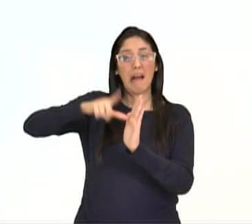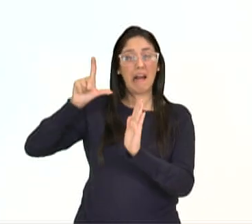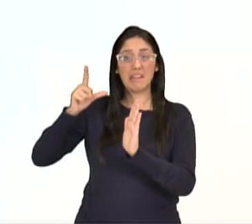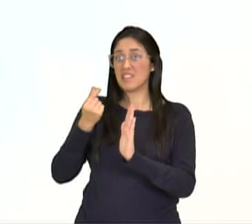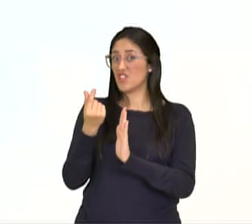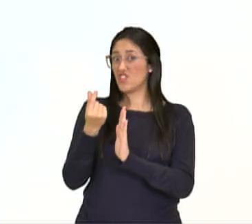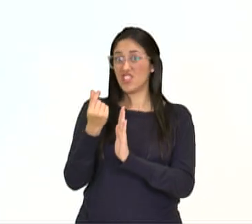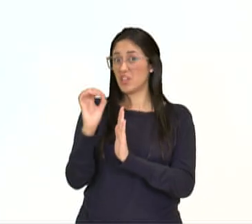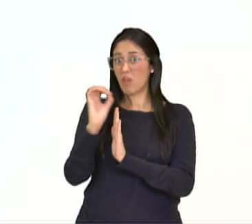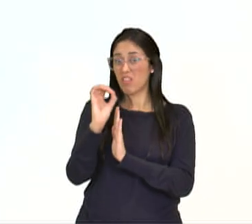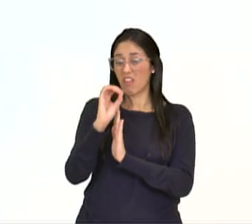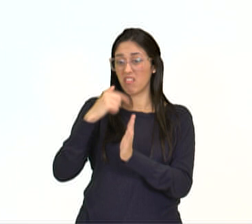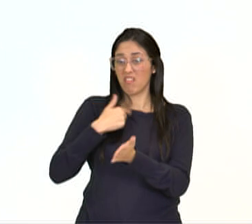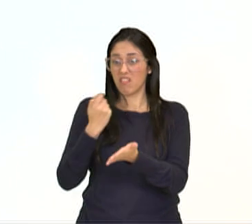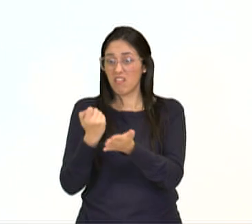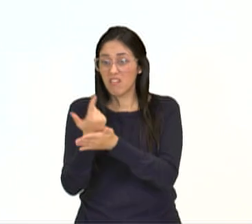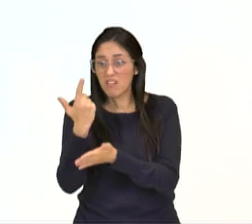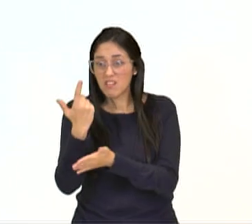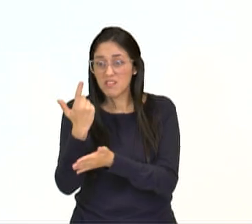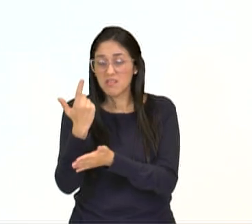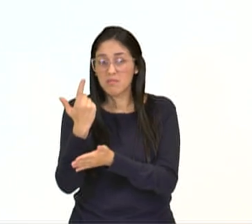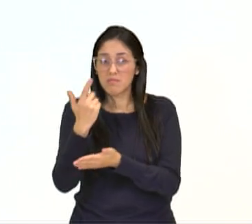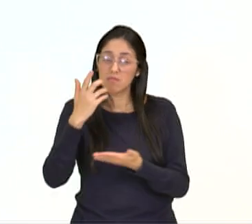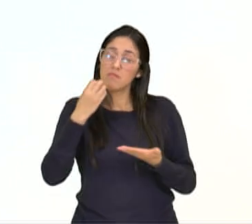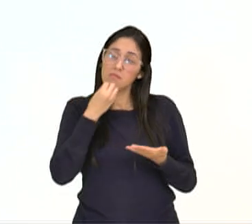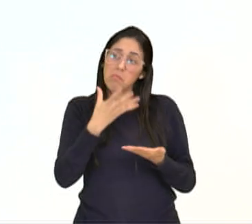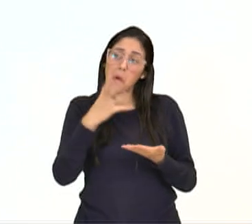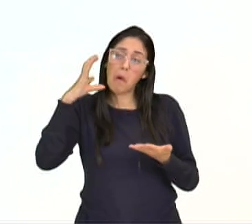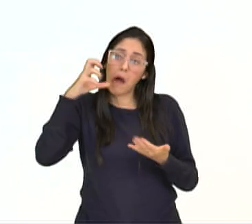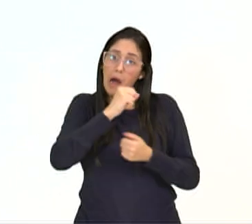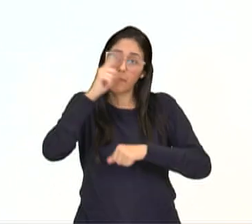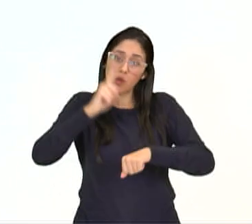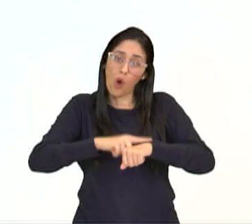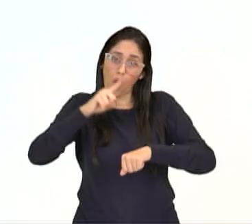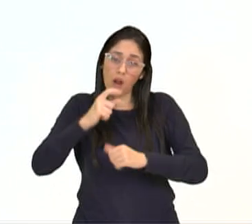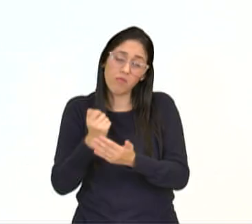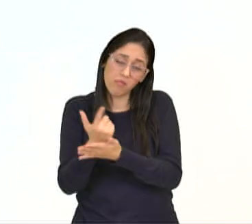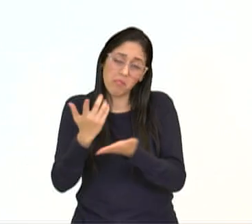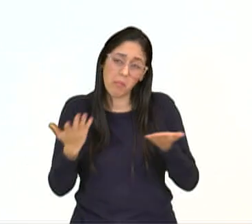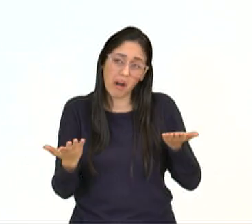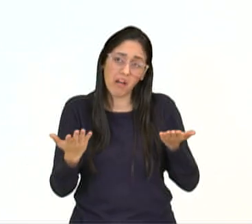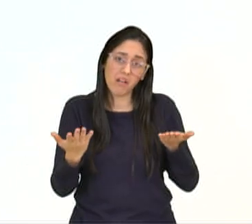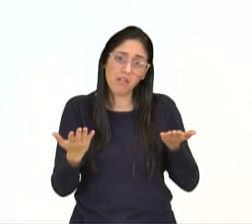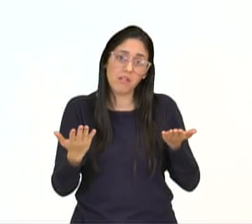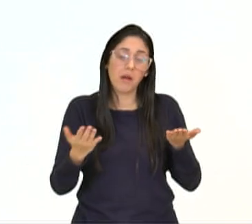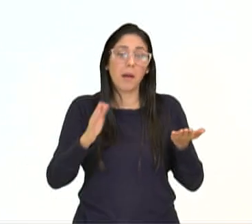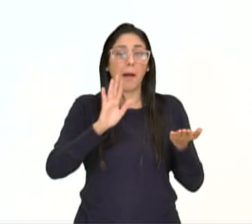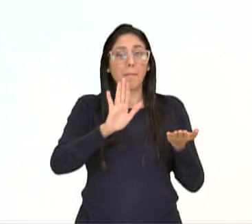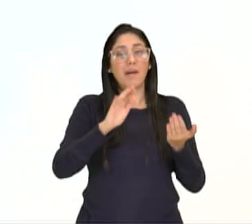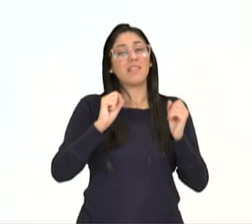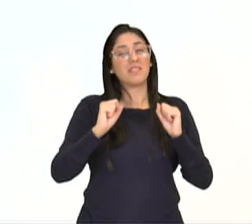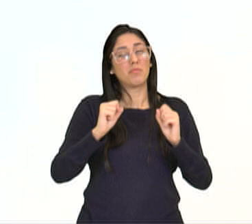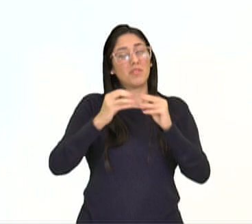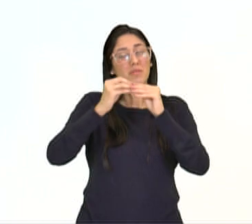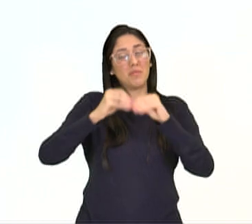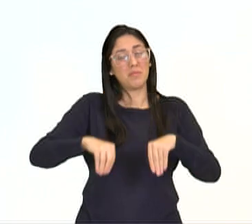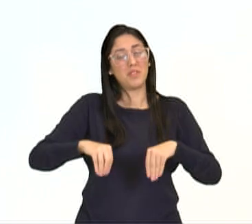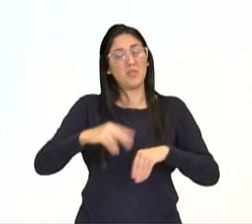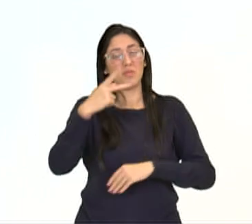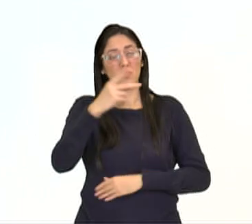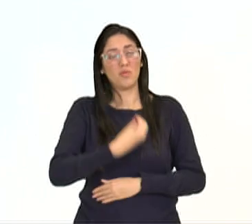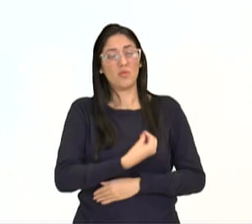A vantagem é que eu vou ter o bem imediatamente. A desvantagem, comprometer parte da renda para quitar